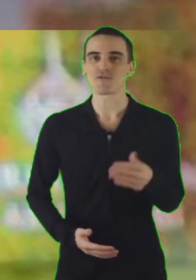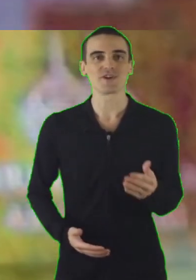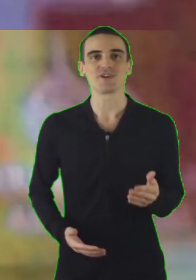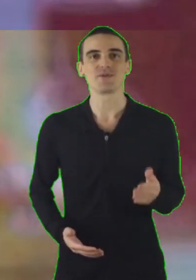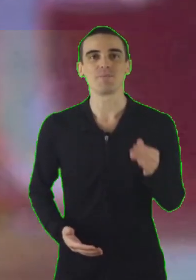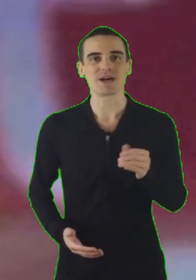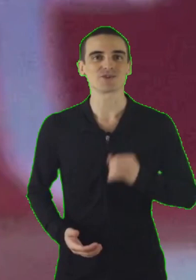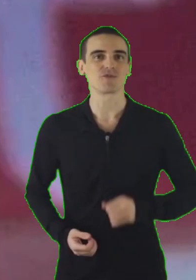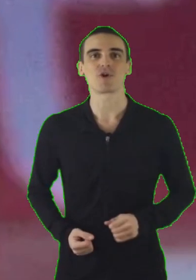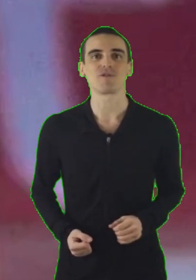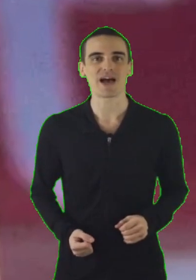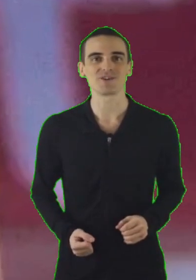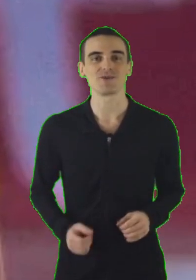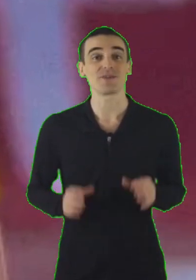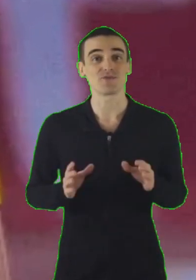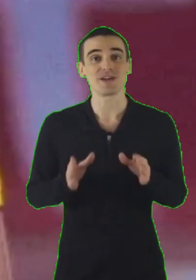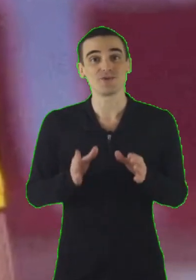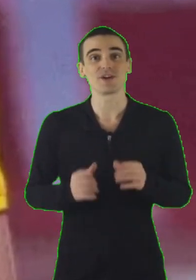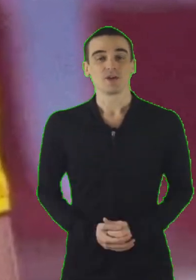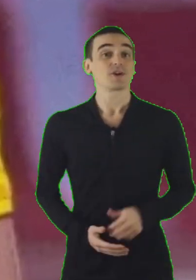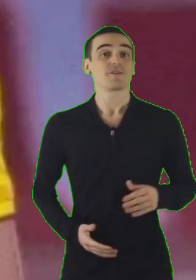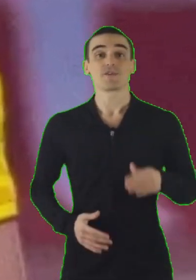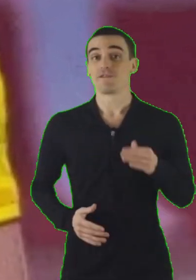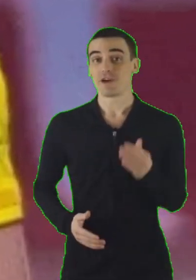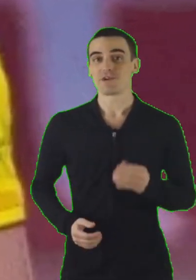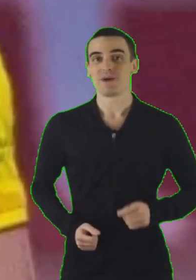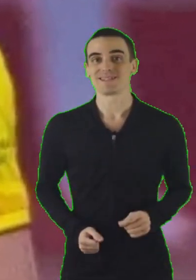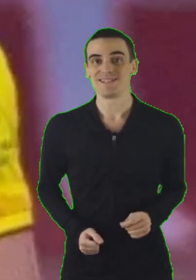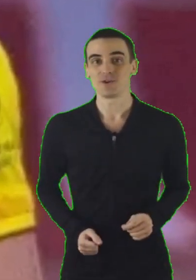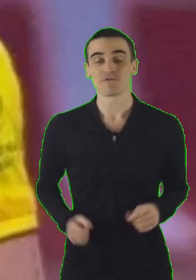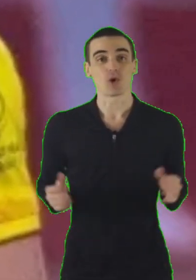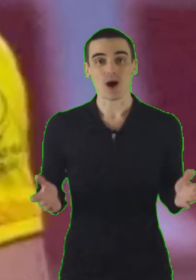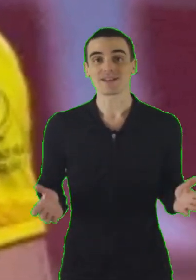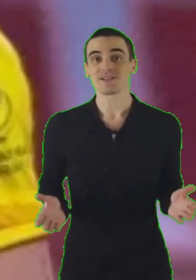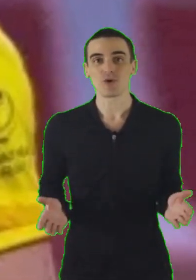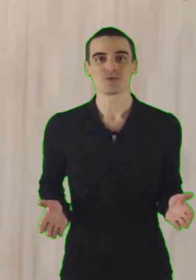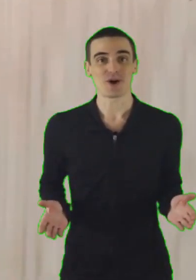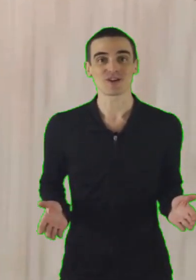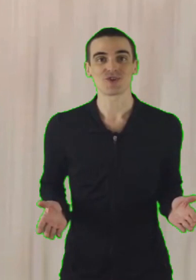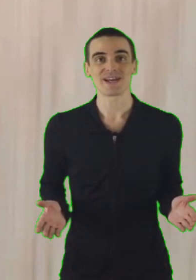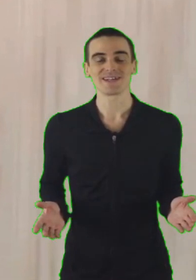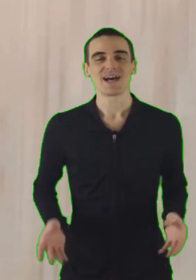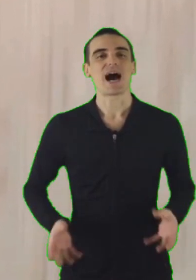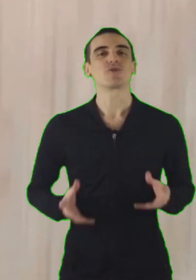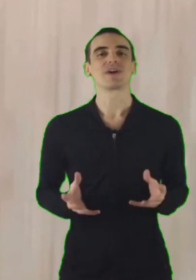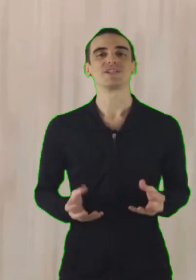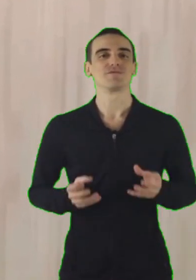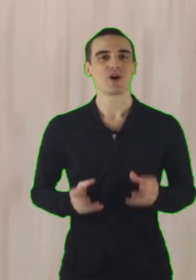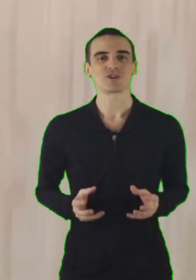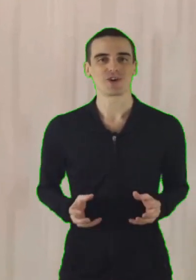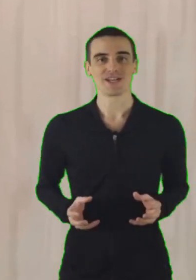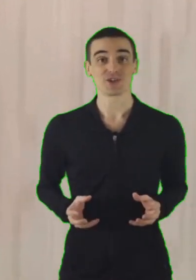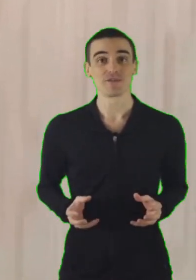noticiados inicialmente pelo jornalista Samuel Venâncio e o portal Deus Me Dibre, foram confirmados pelo Super Esportes. Gilberto já pode